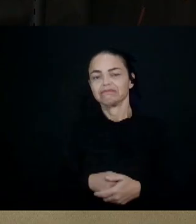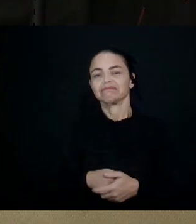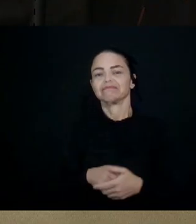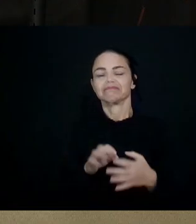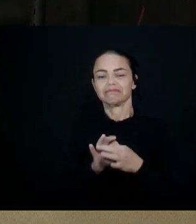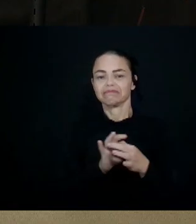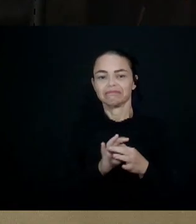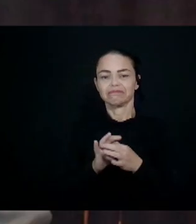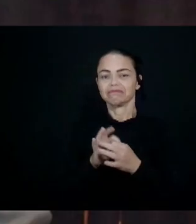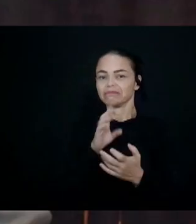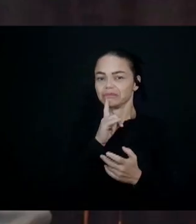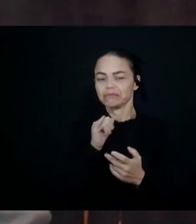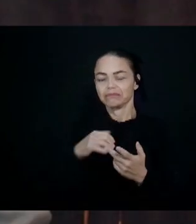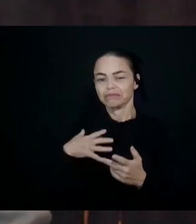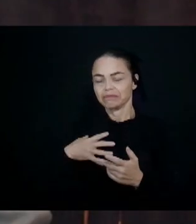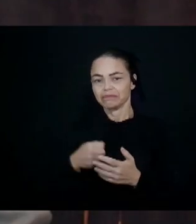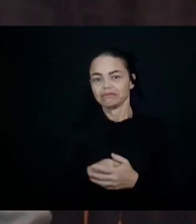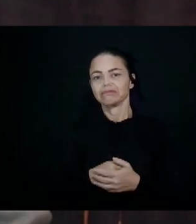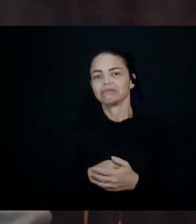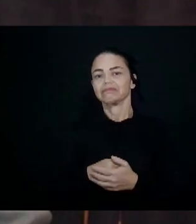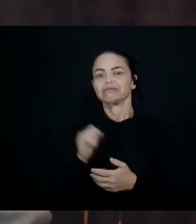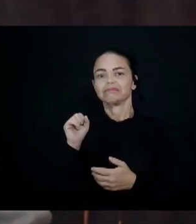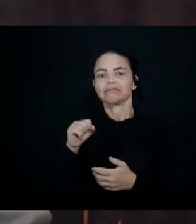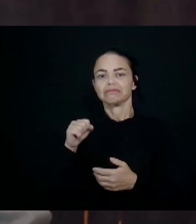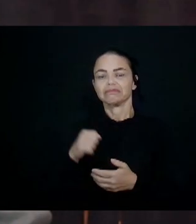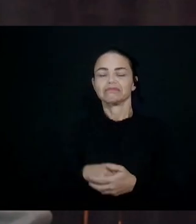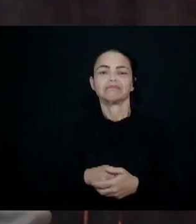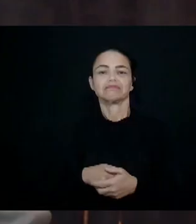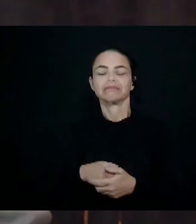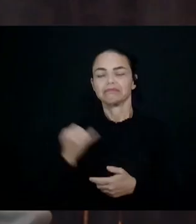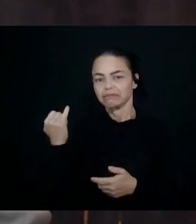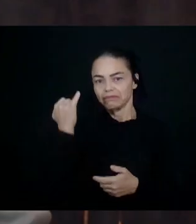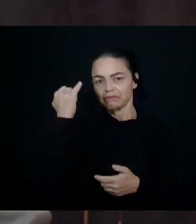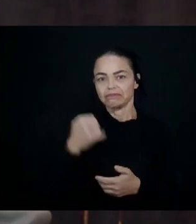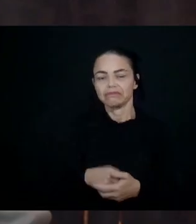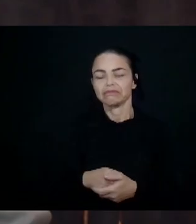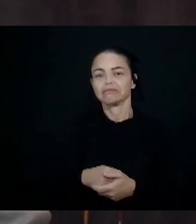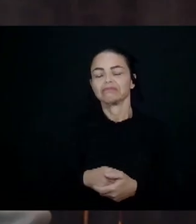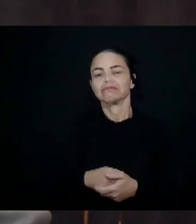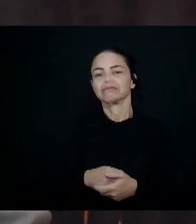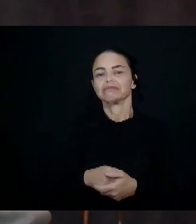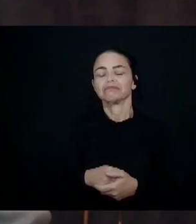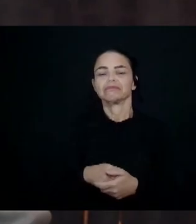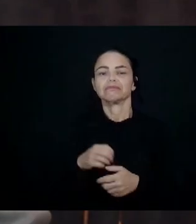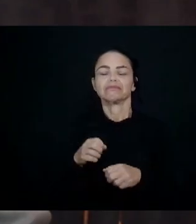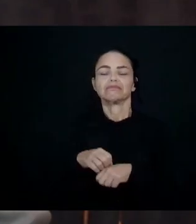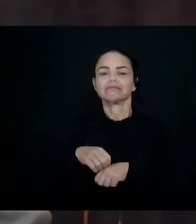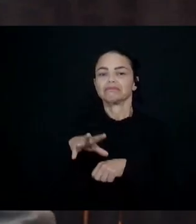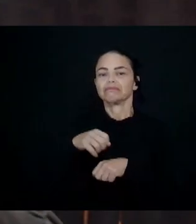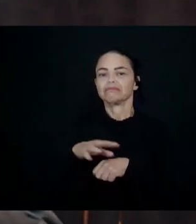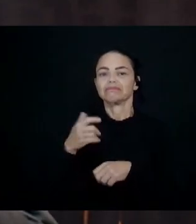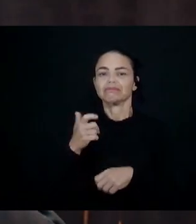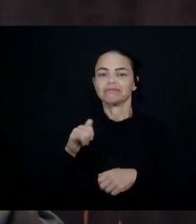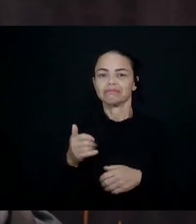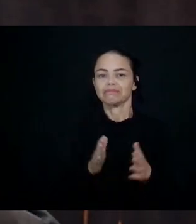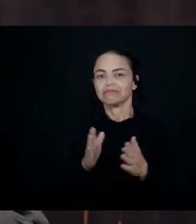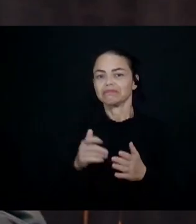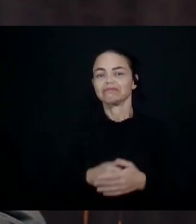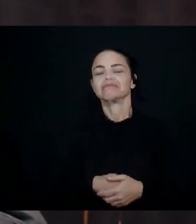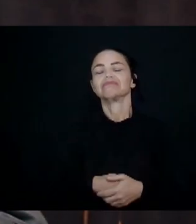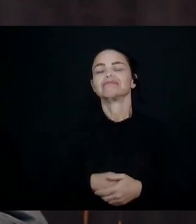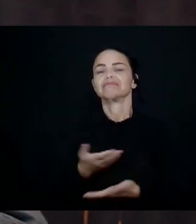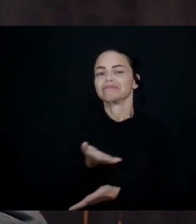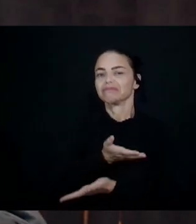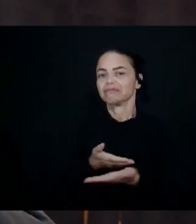e filhos. Sim, é importante. Então, assim, o que fica de recomendação é aproveite esse momento, né? Interaja